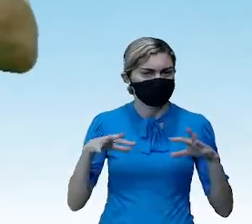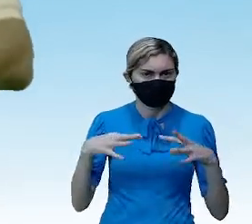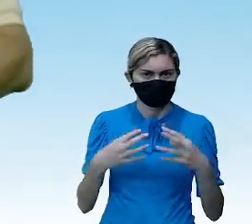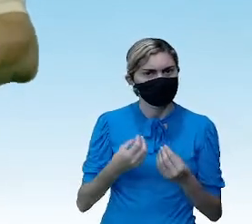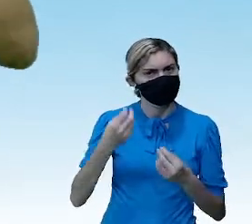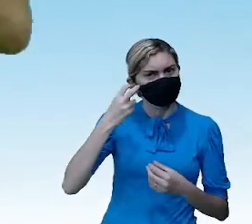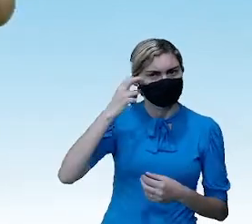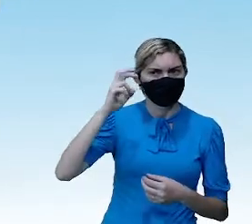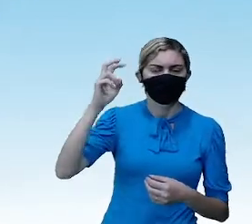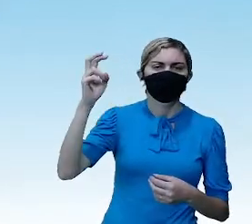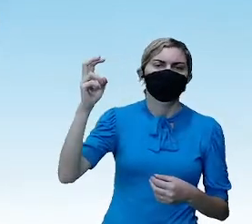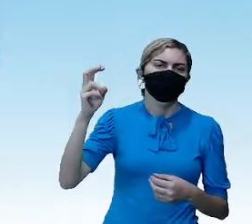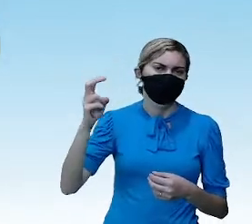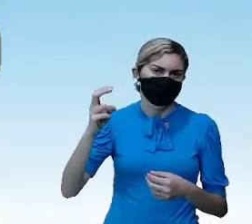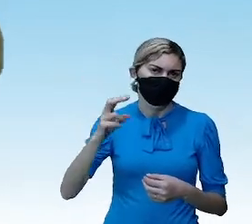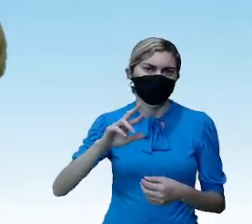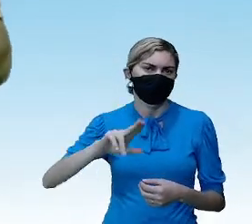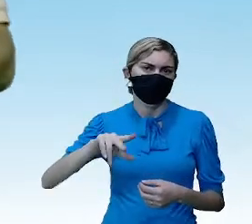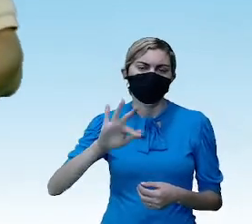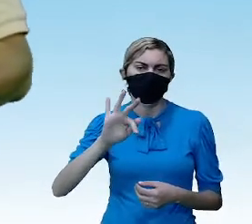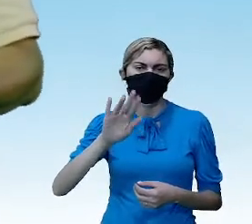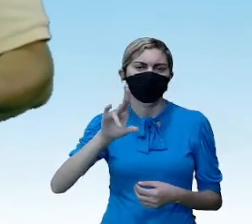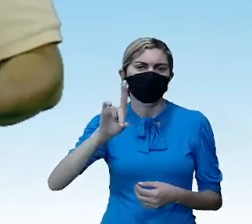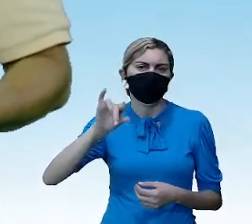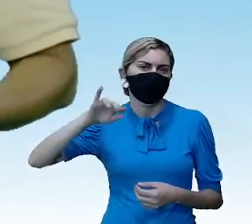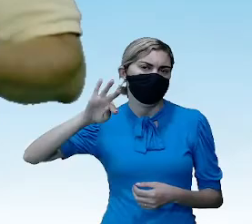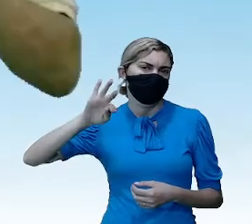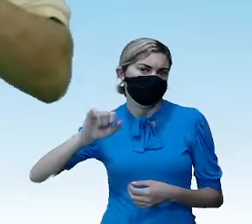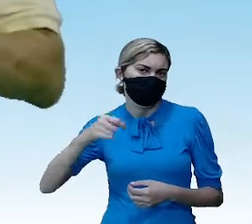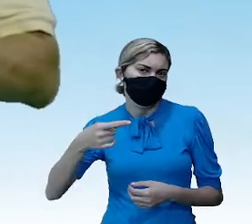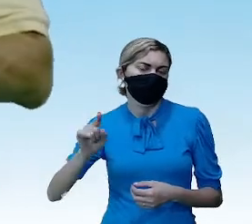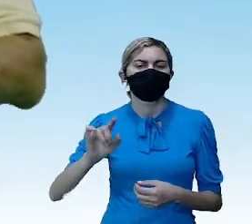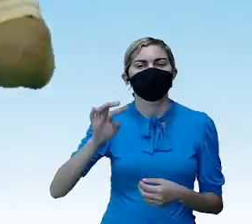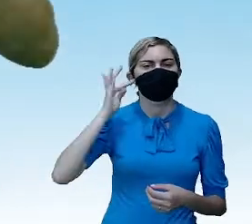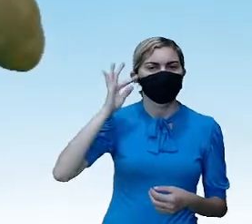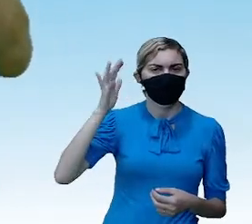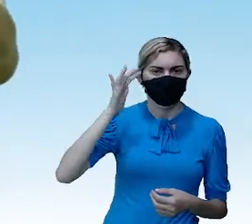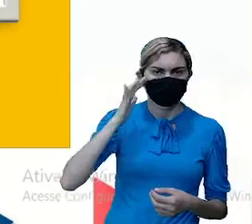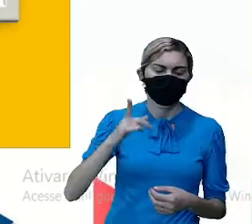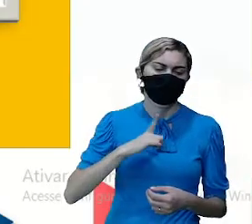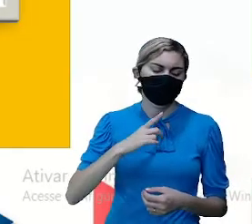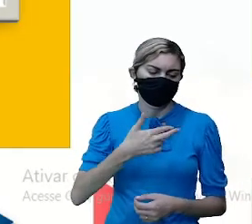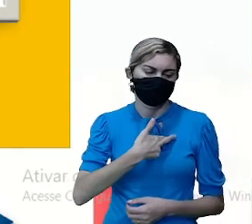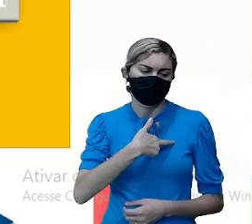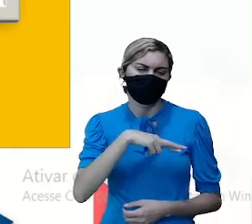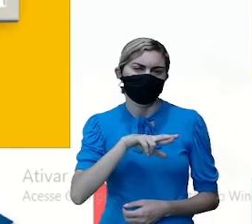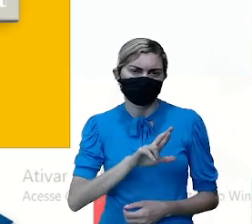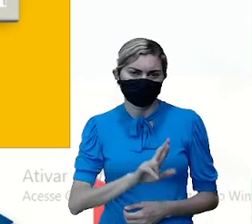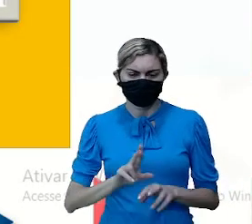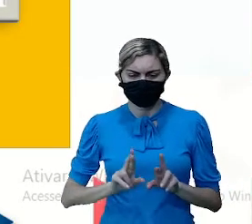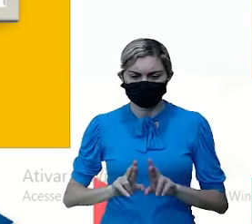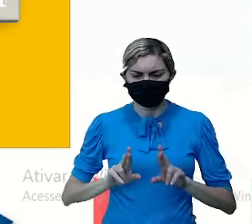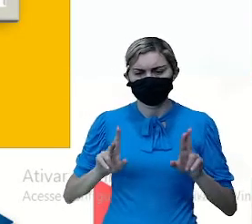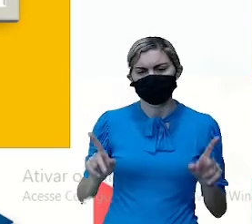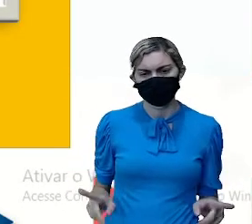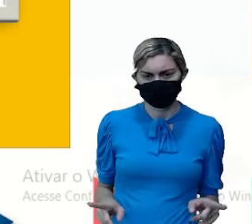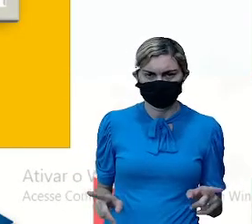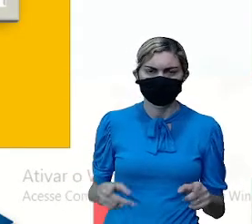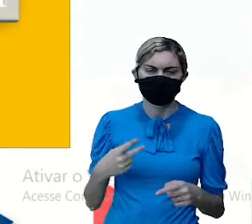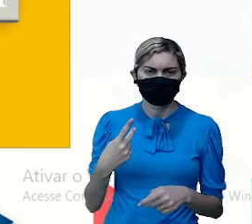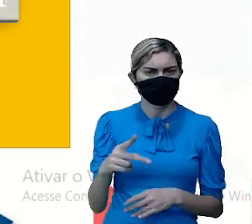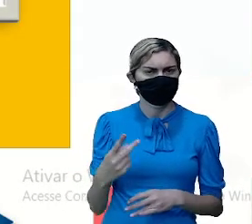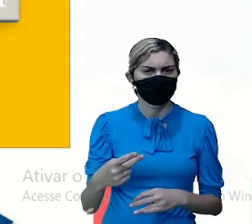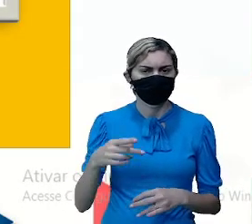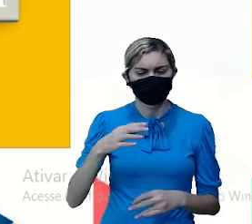sagrado e não numa fundamentação teórica. Temos também religiões diferentes entre si.